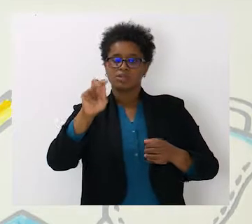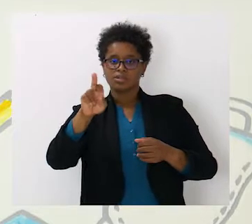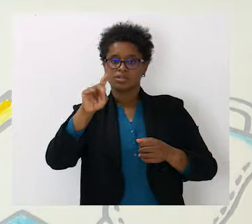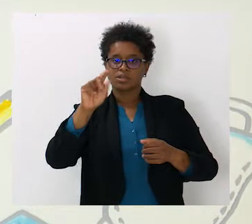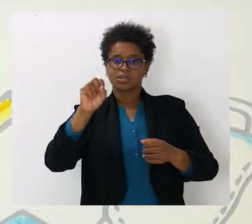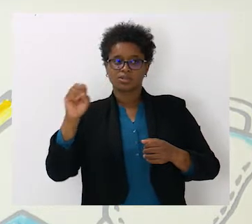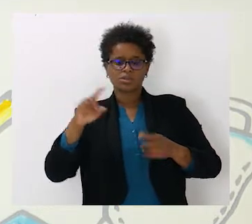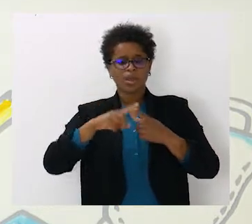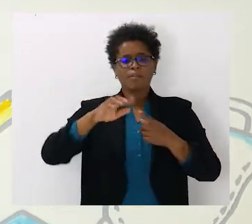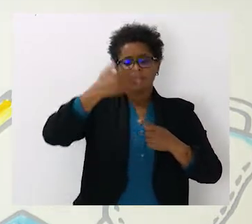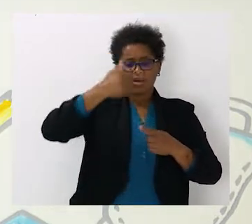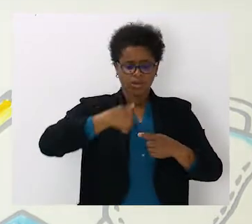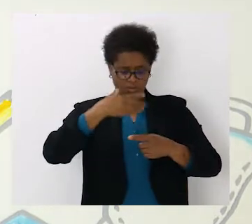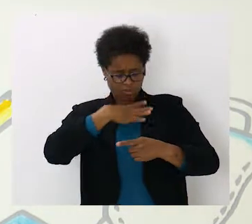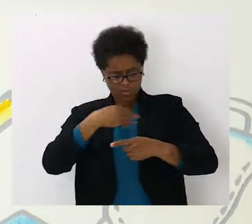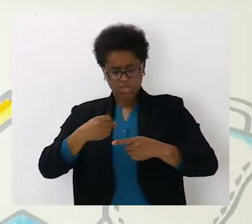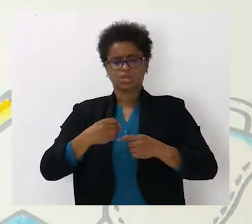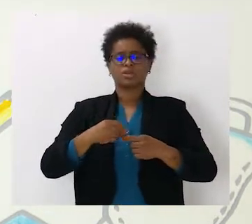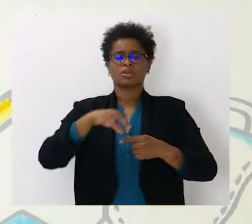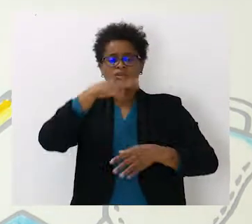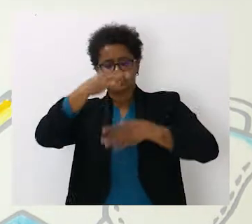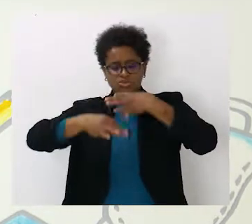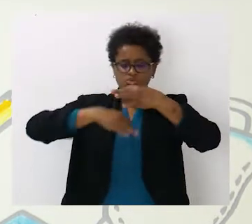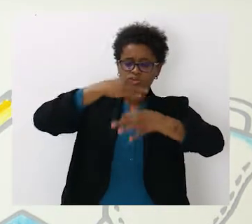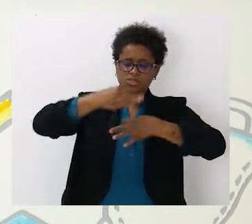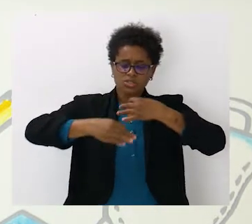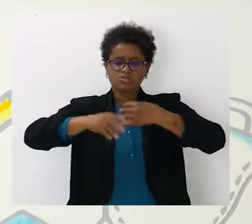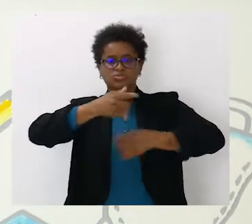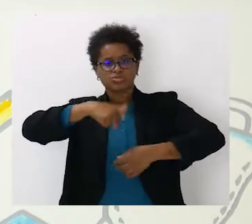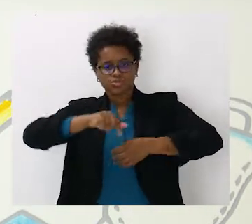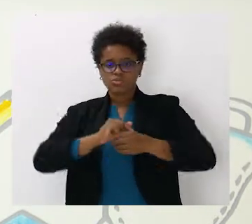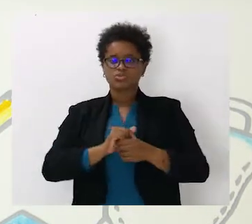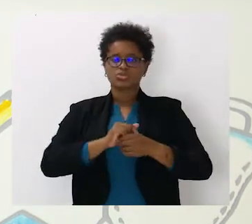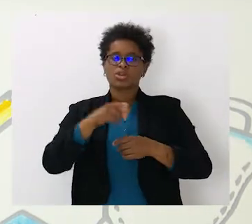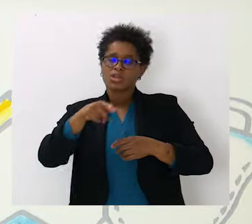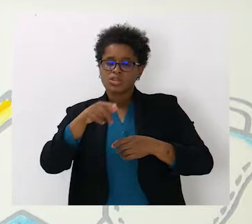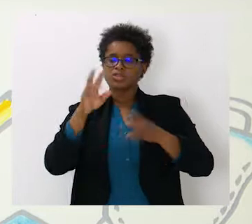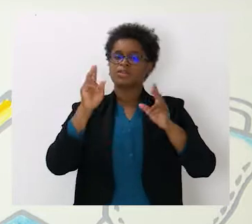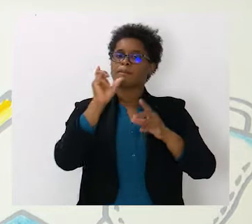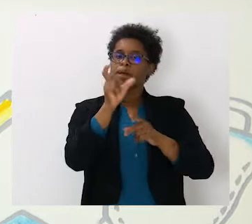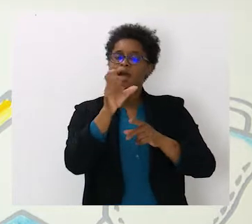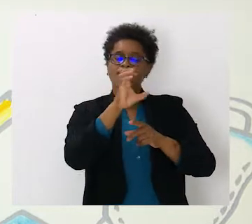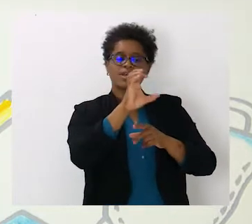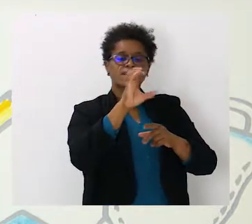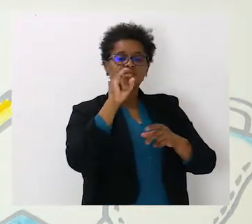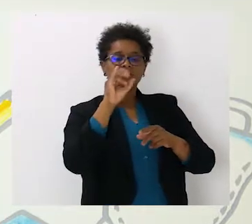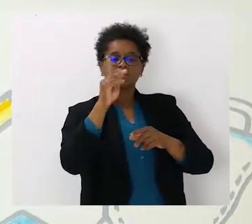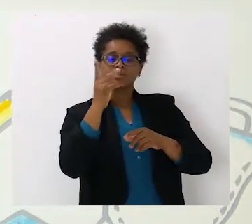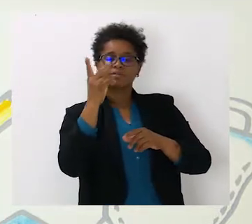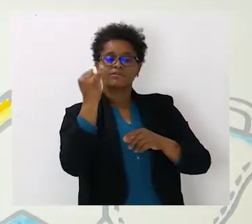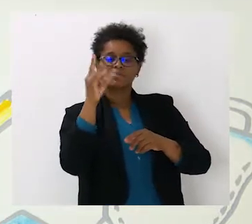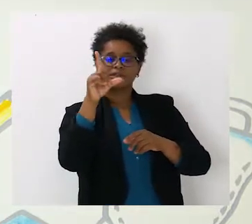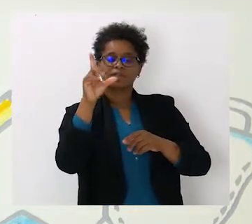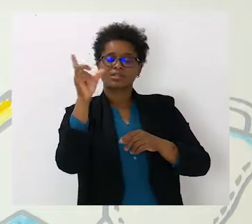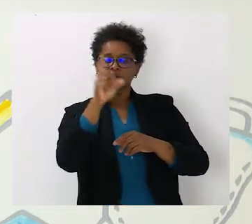primeiro lugar, gostaria que nós discutimos esse tema, civilizações